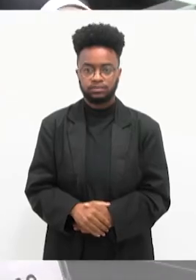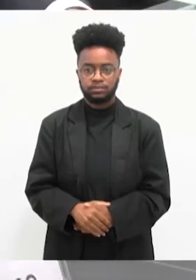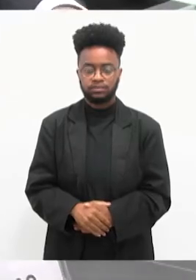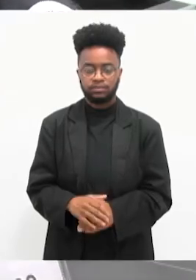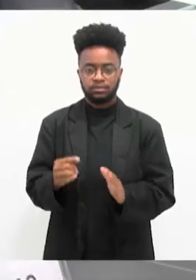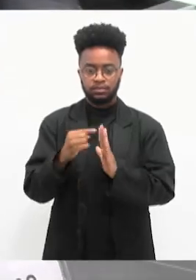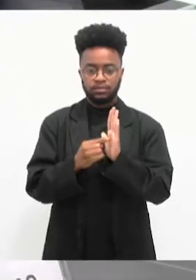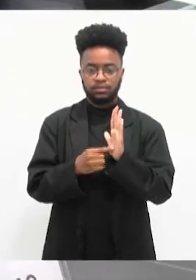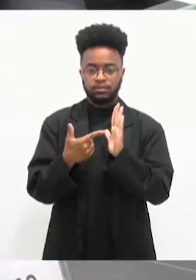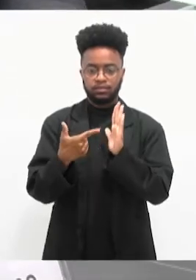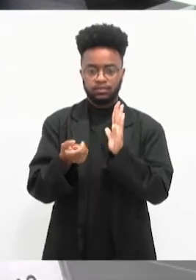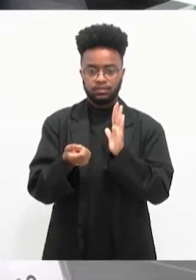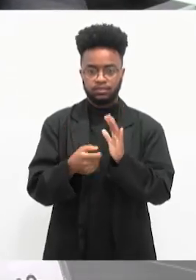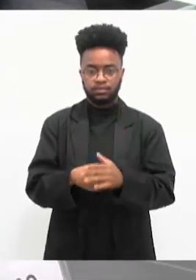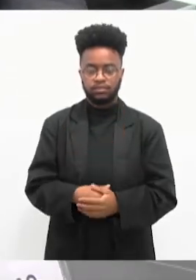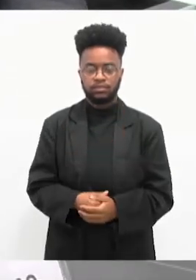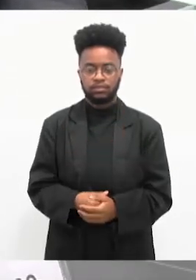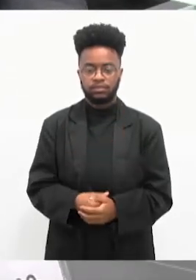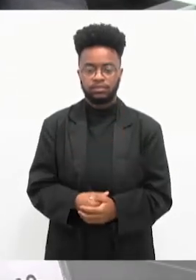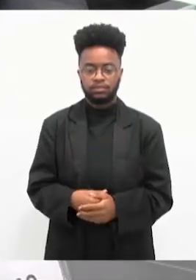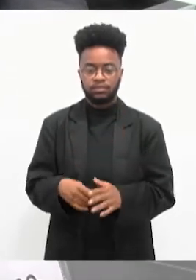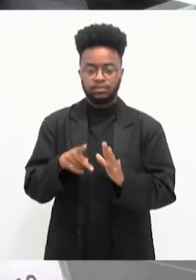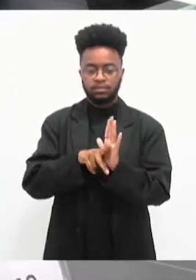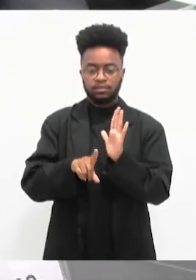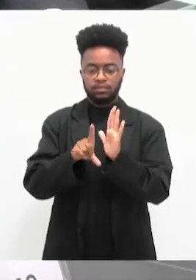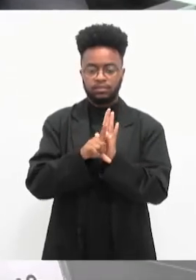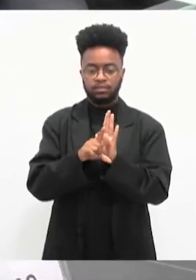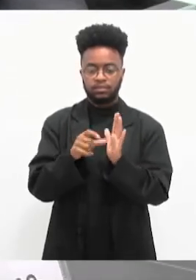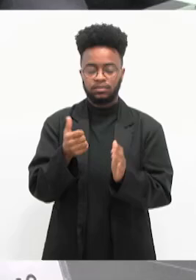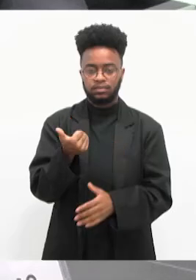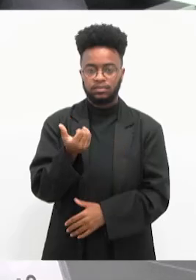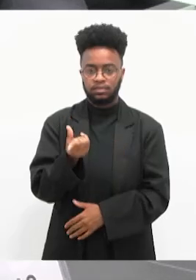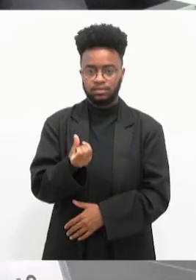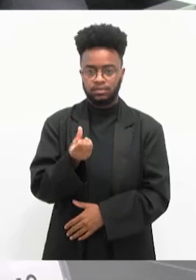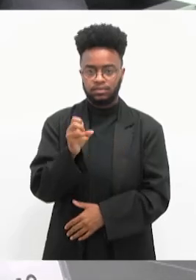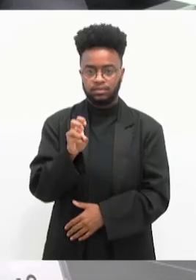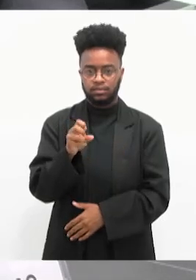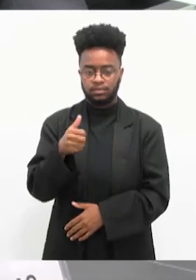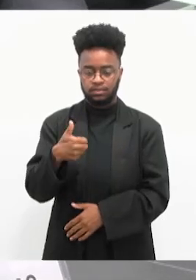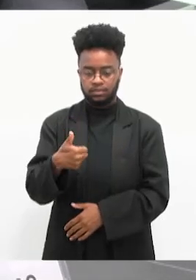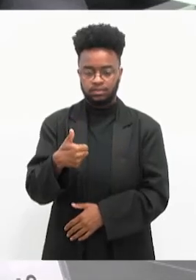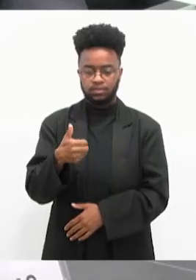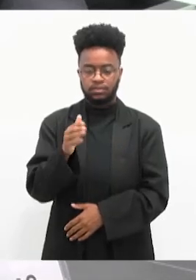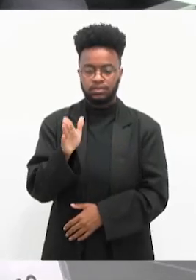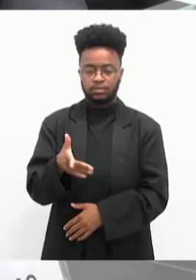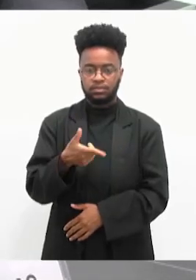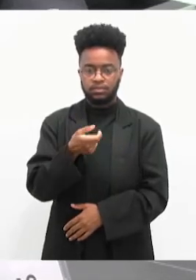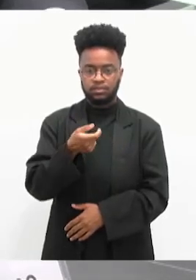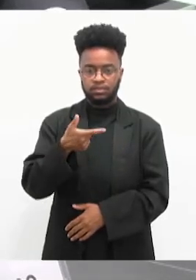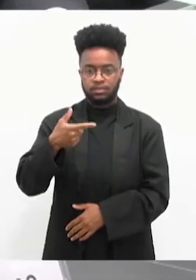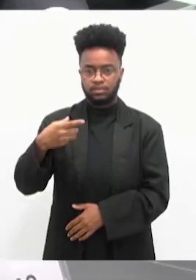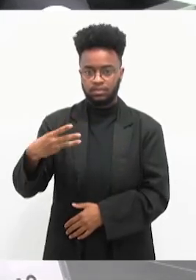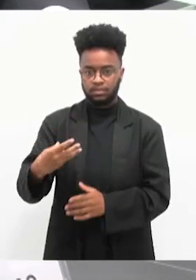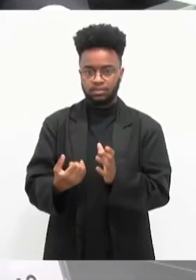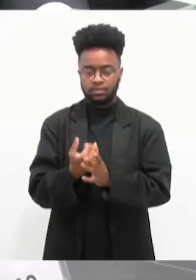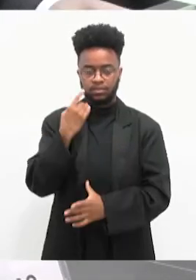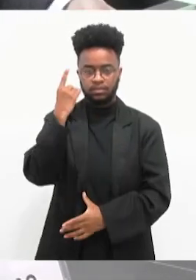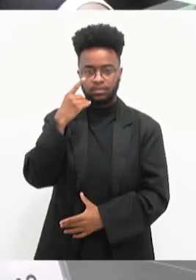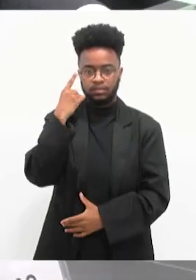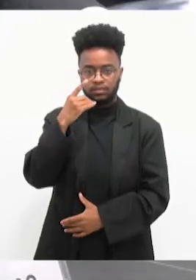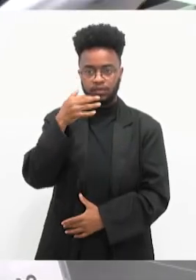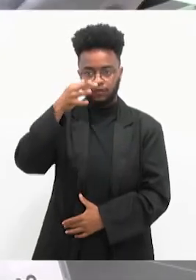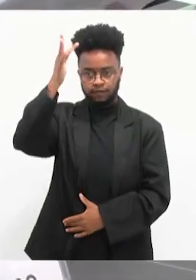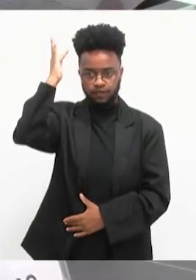Item 20 da pauta. Projeto de lei número 1651, de 2023, de autoria do deputado